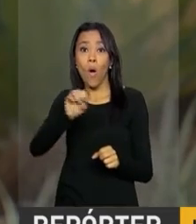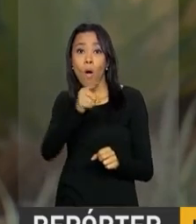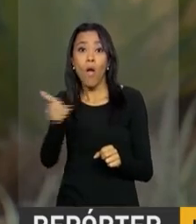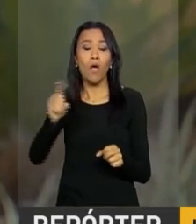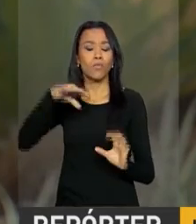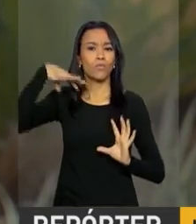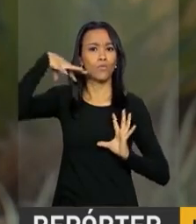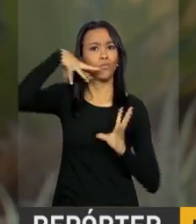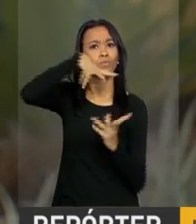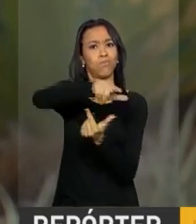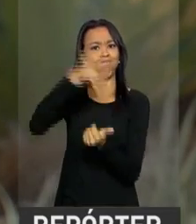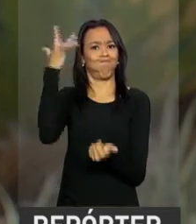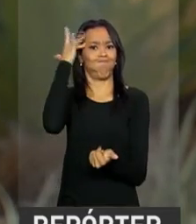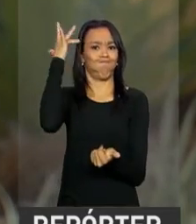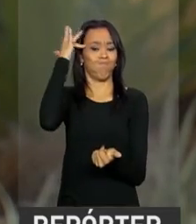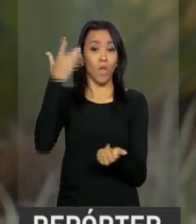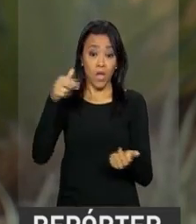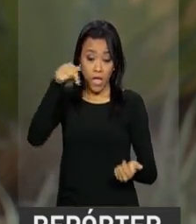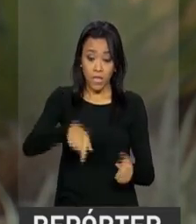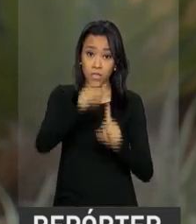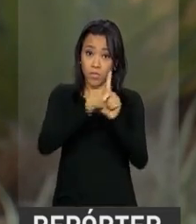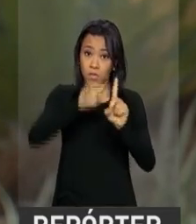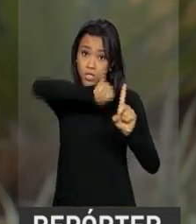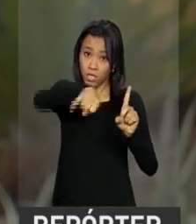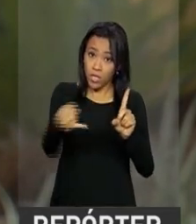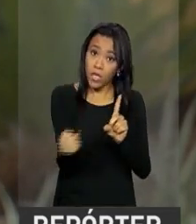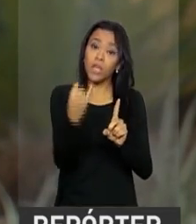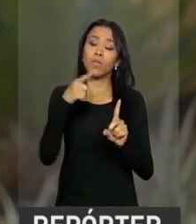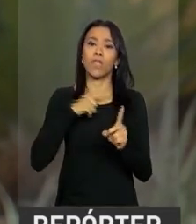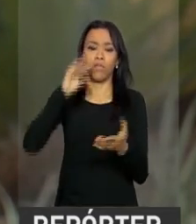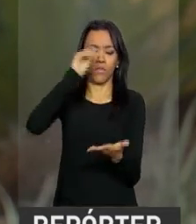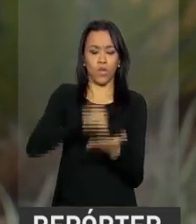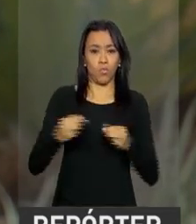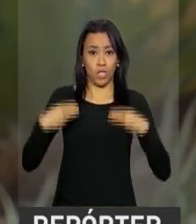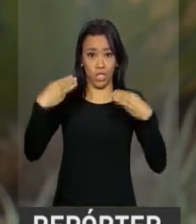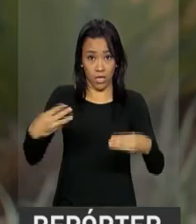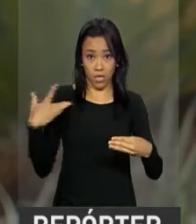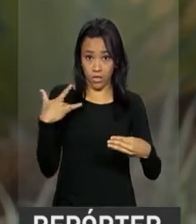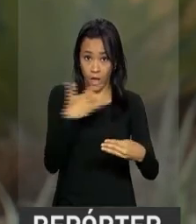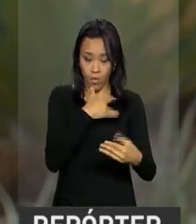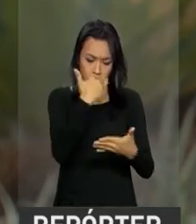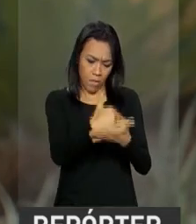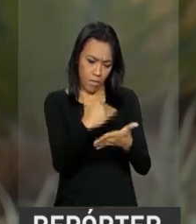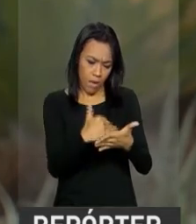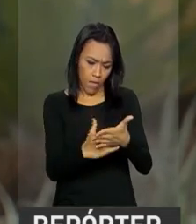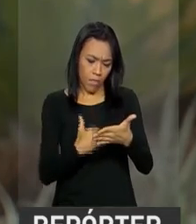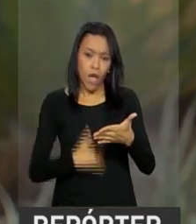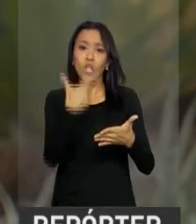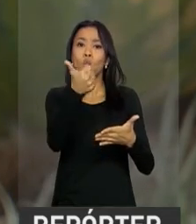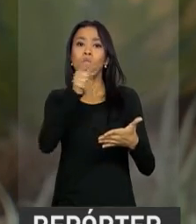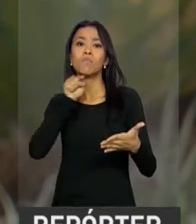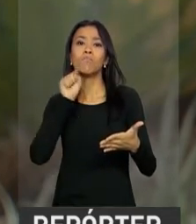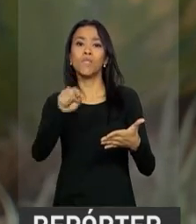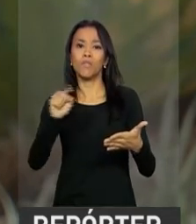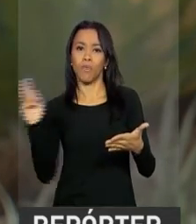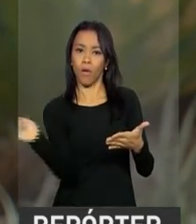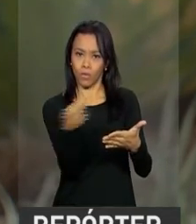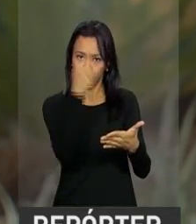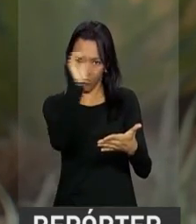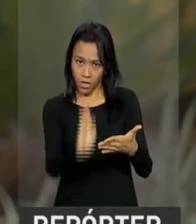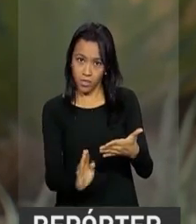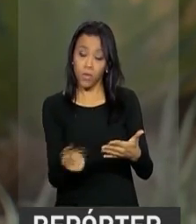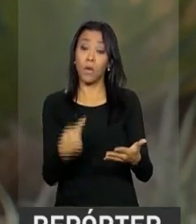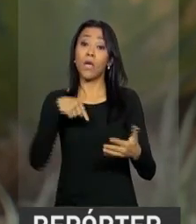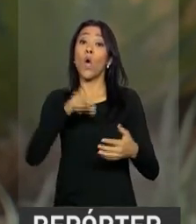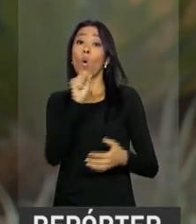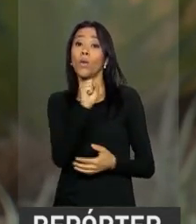e julho deste ano o ministério da saúde registrou cerca de 12 mil procedimentos no país e mais de 80